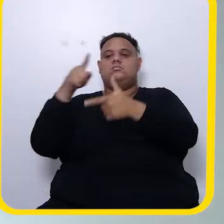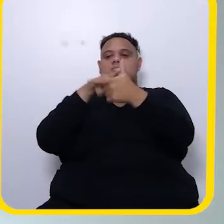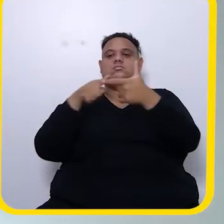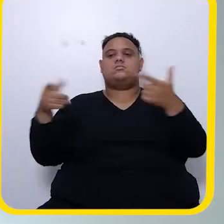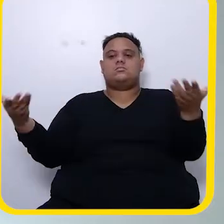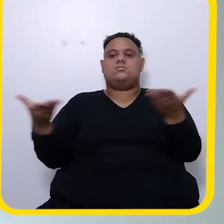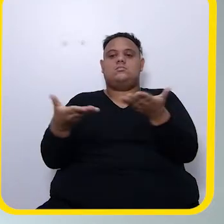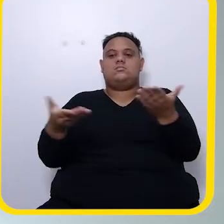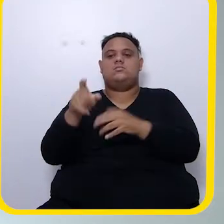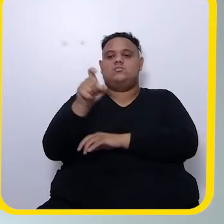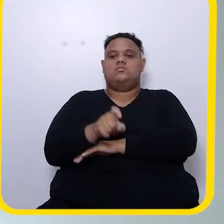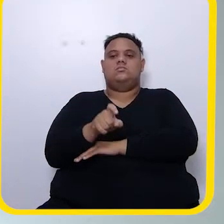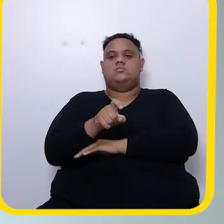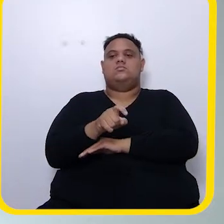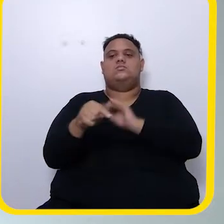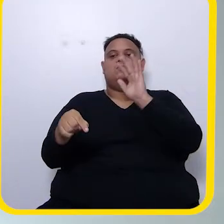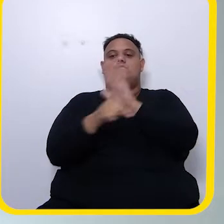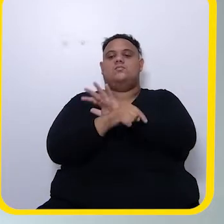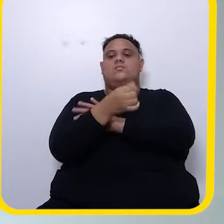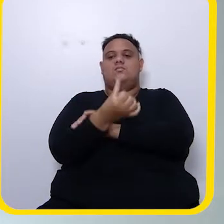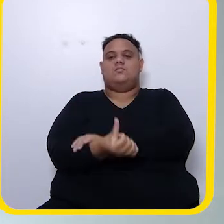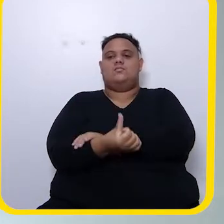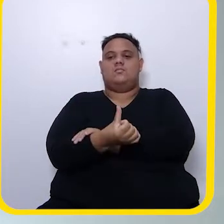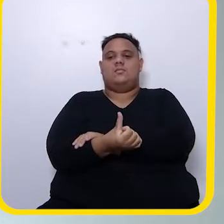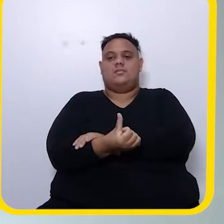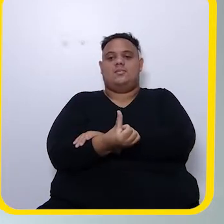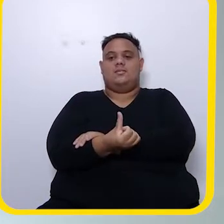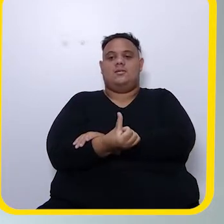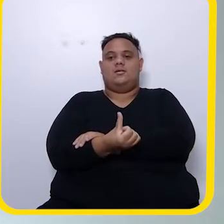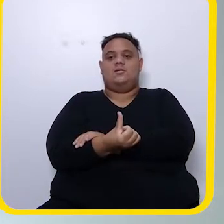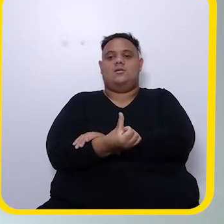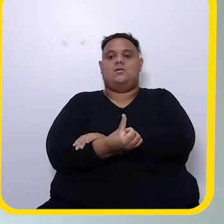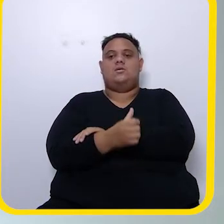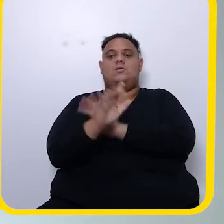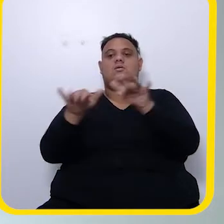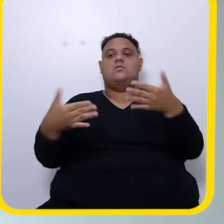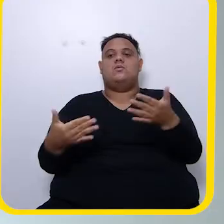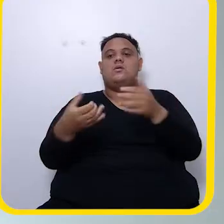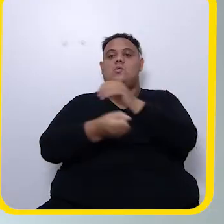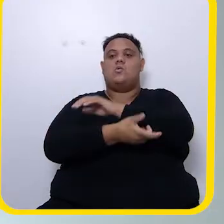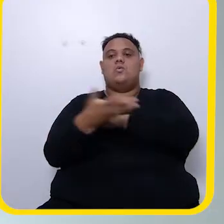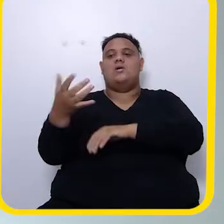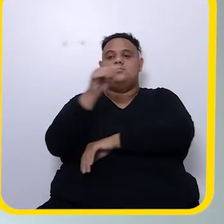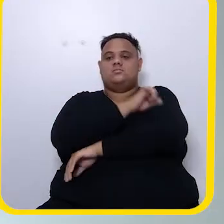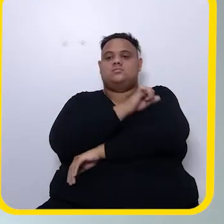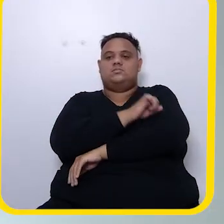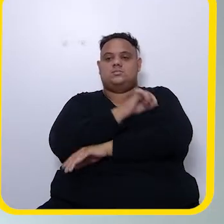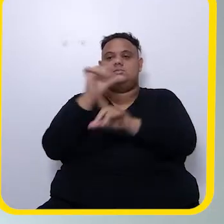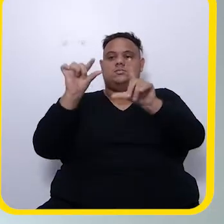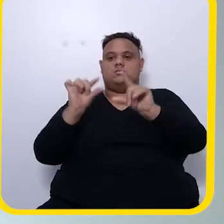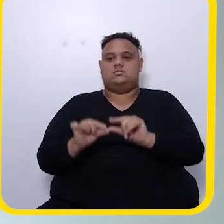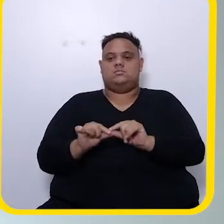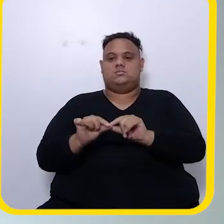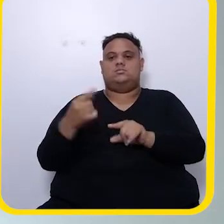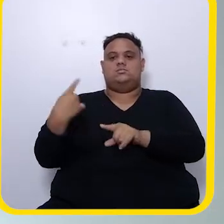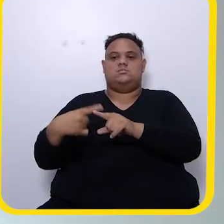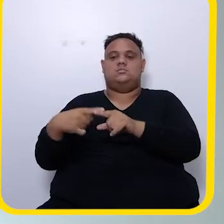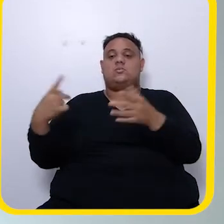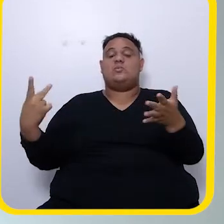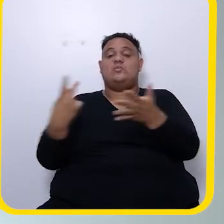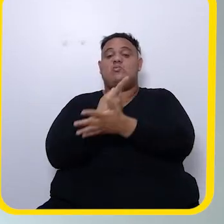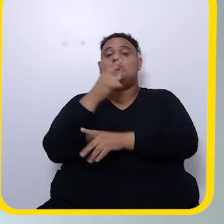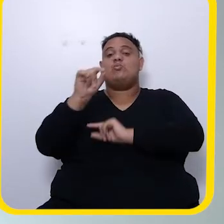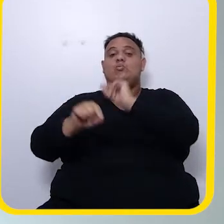dividido agora por x menos 6. Aí, quando a quantidade de alunos diminuiu, o que é que